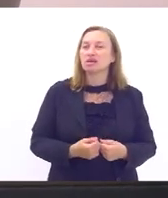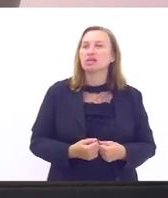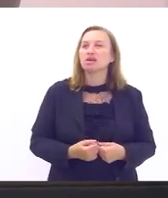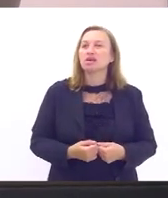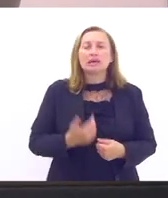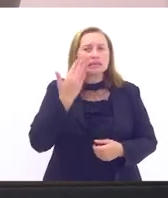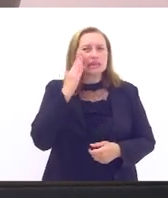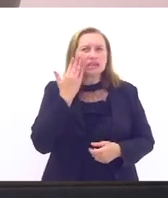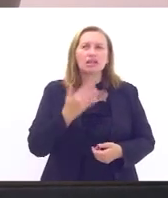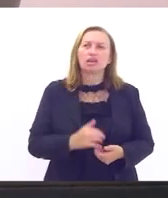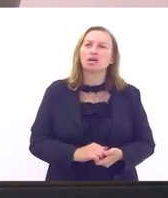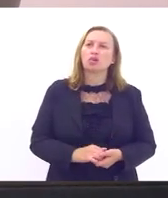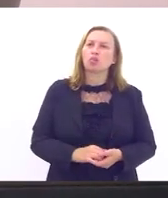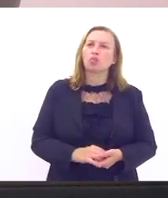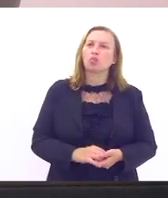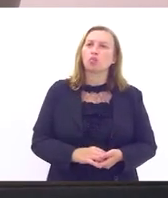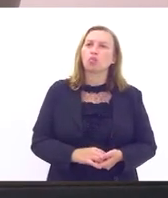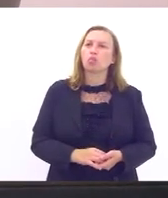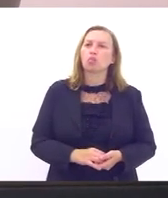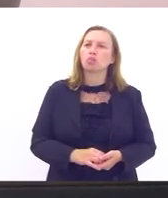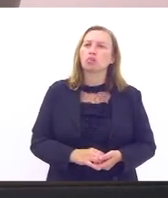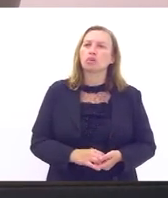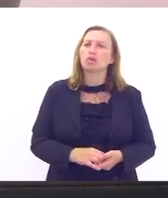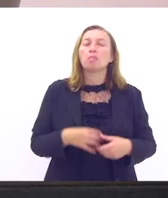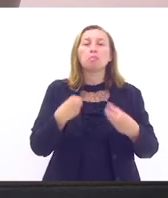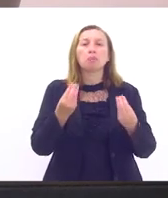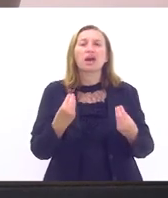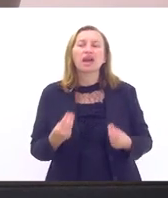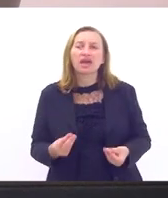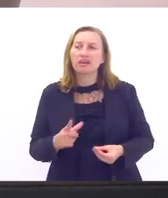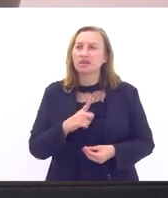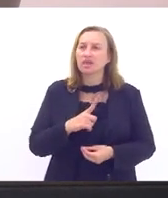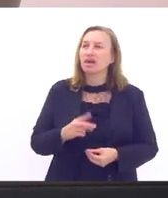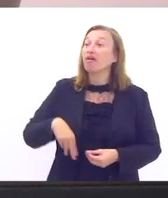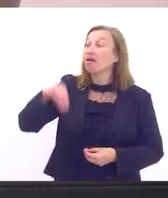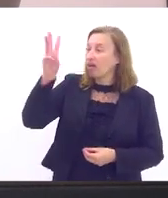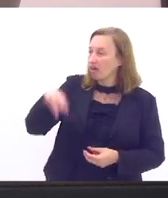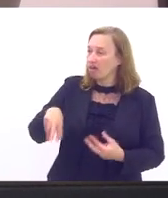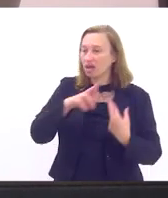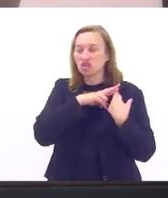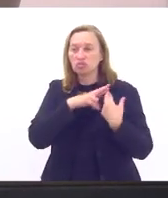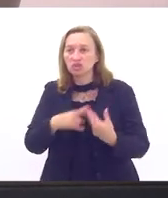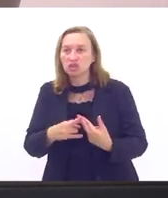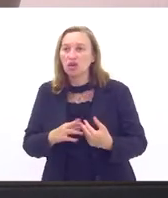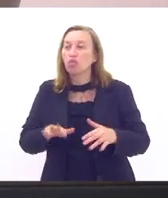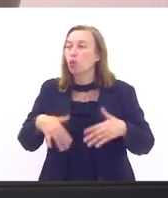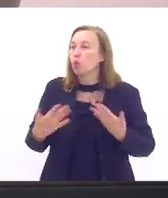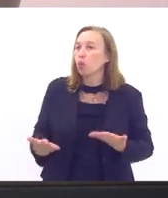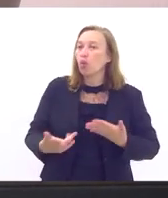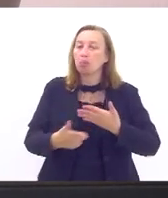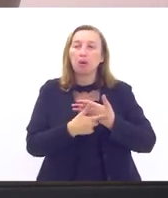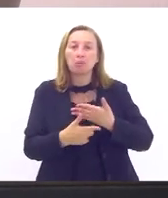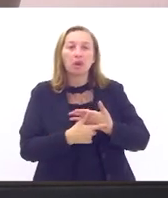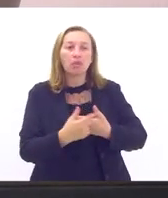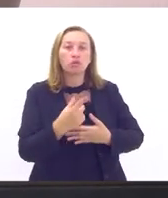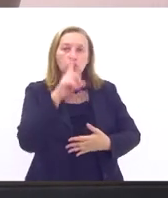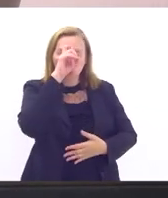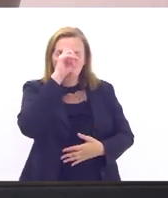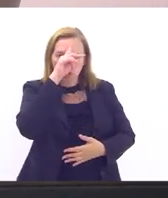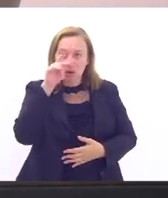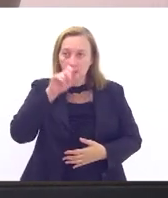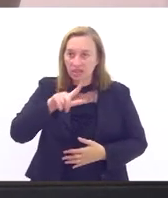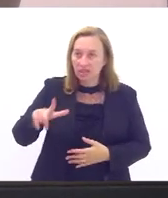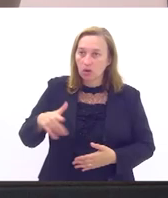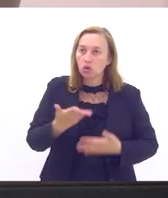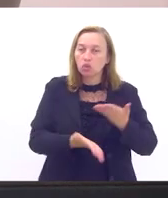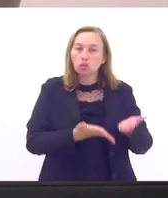A gente precisa entender para que existe, quem é responsável, qual é a função do sanatório penal na linha de